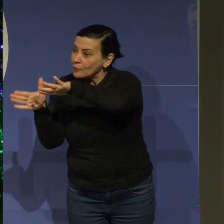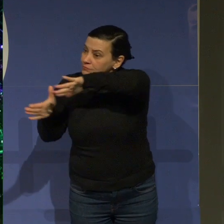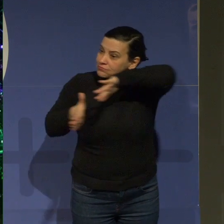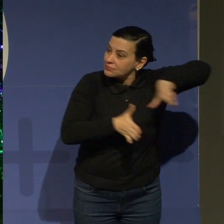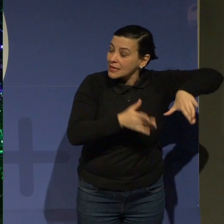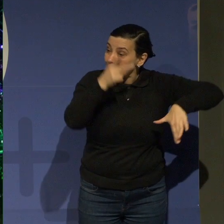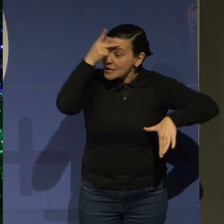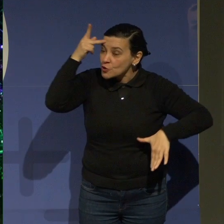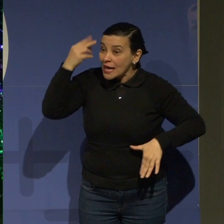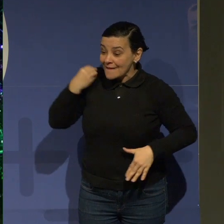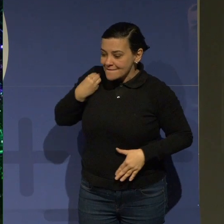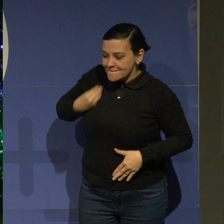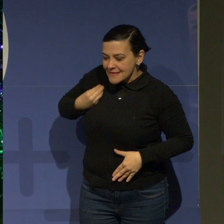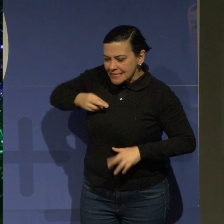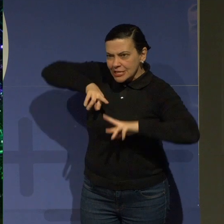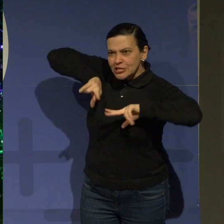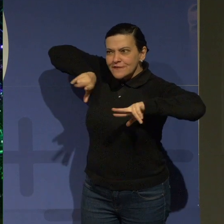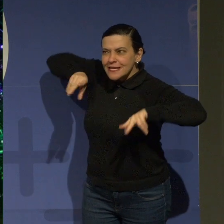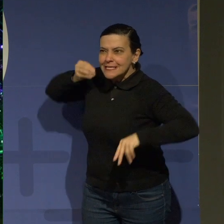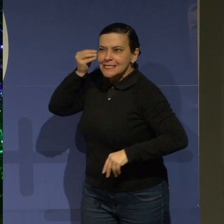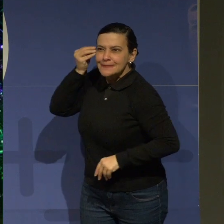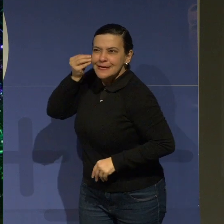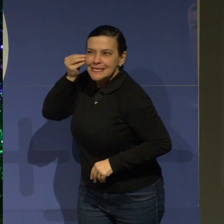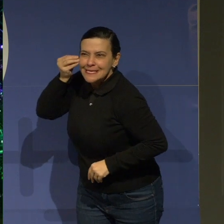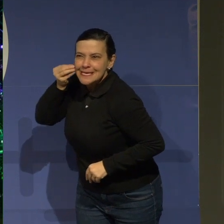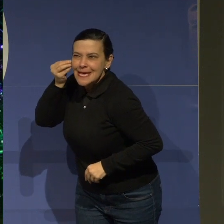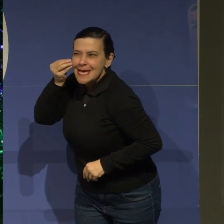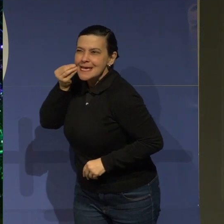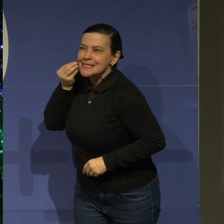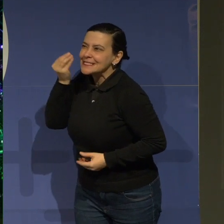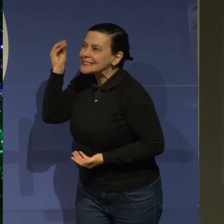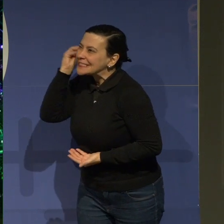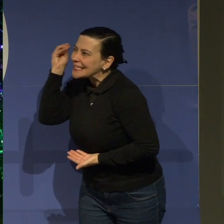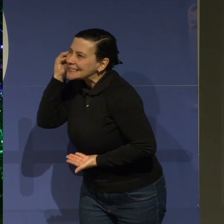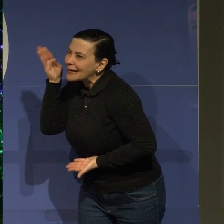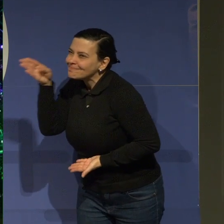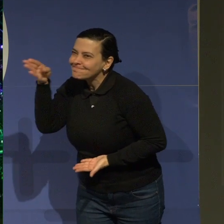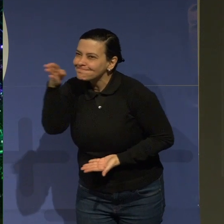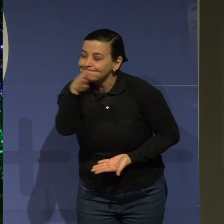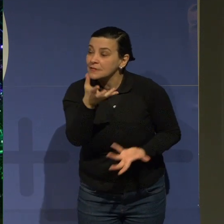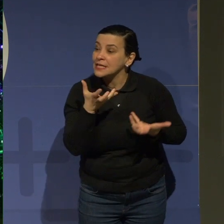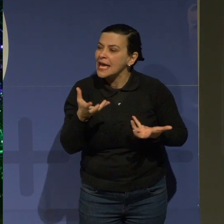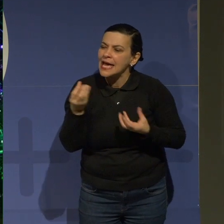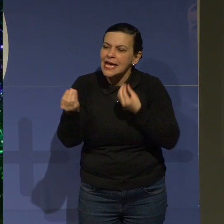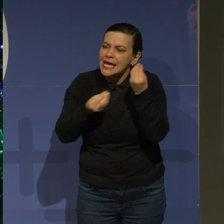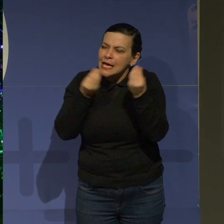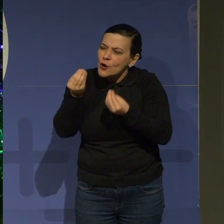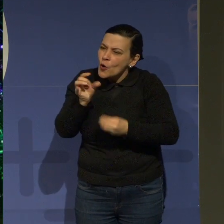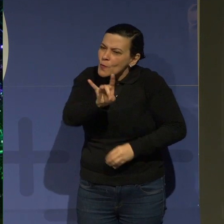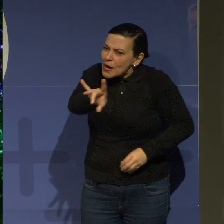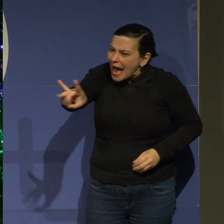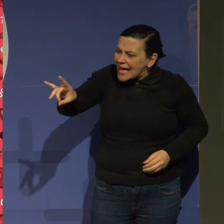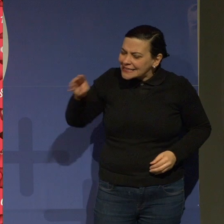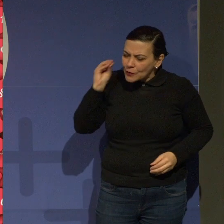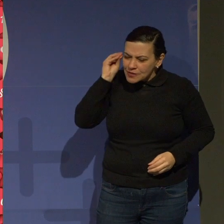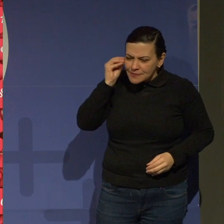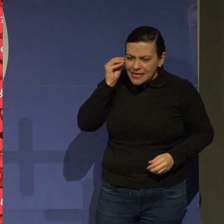a acessibilidade à comunicação para tornar as experiências mais futuristas e mais